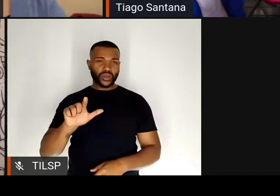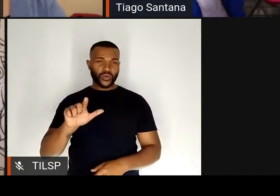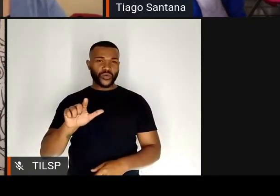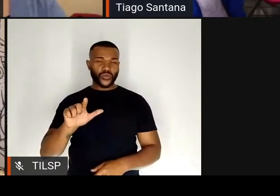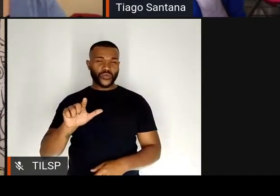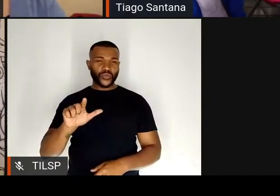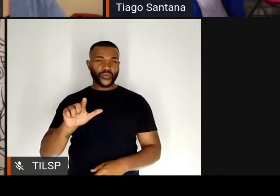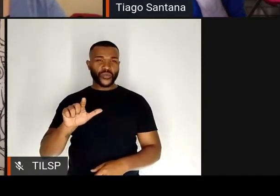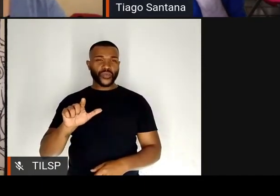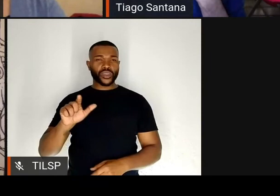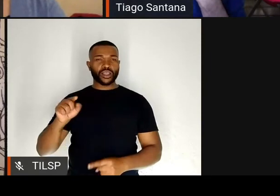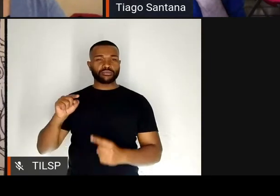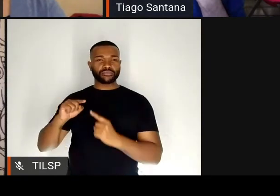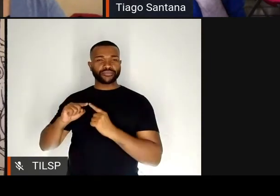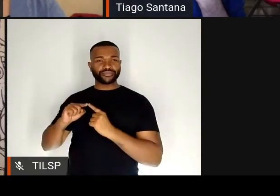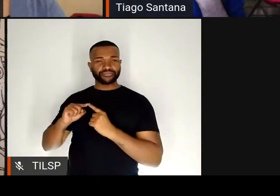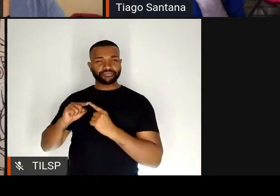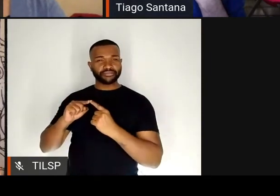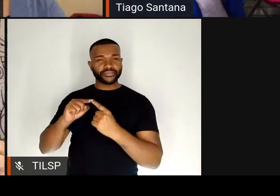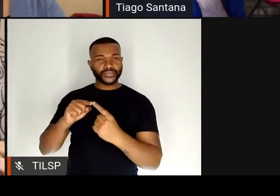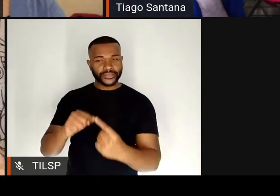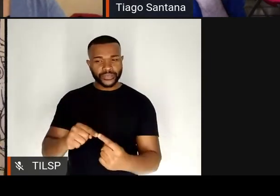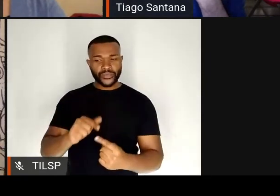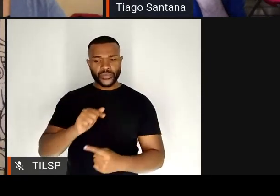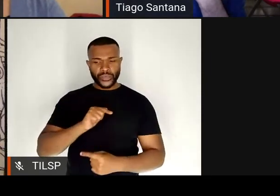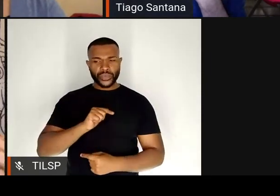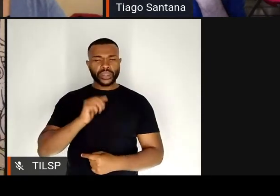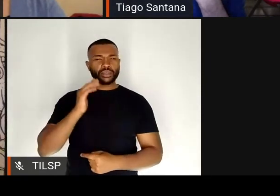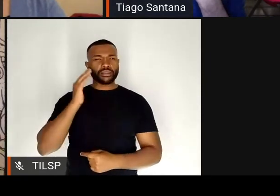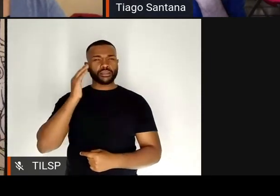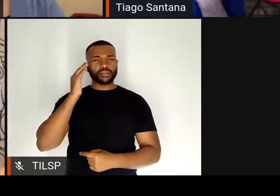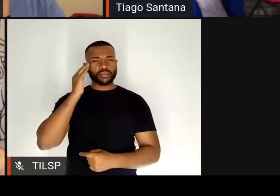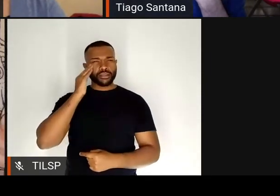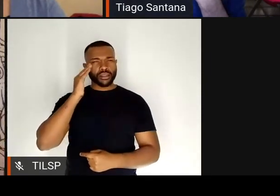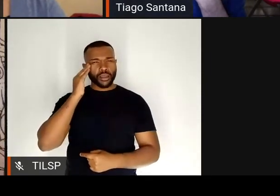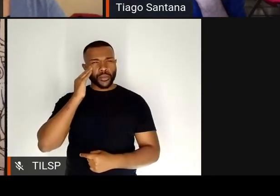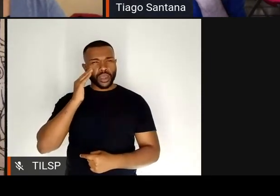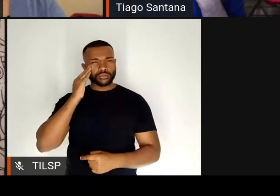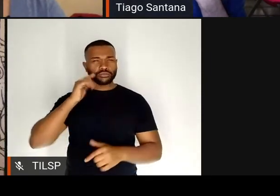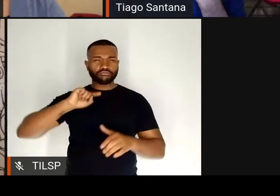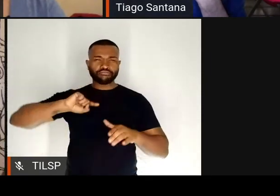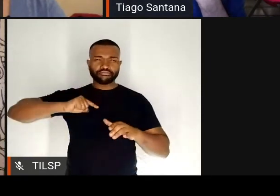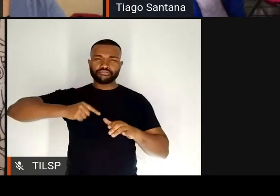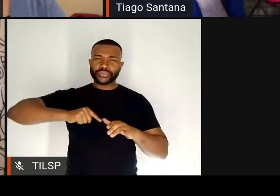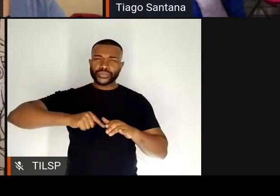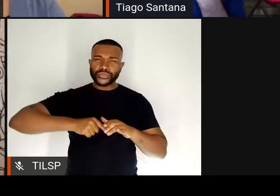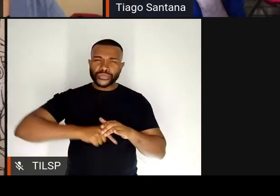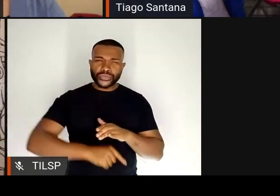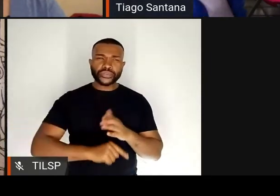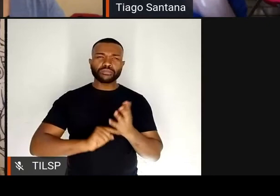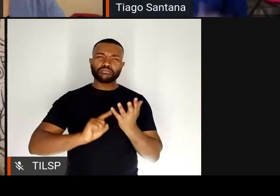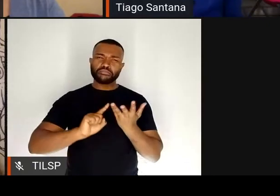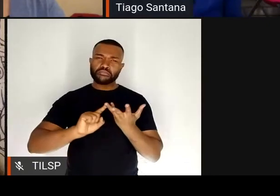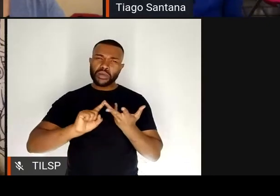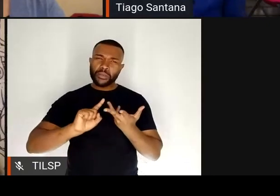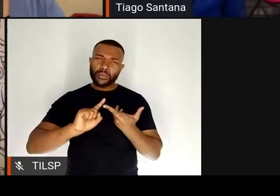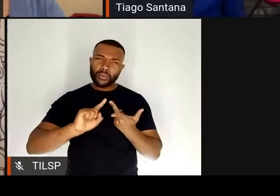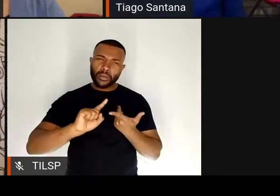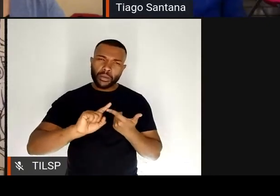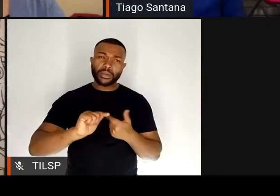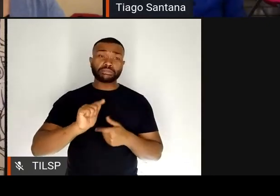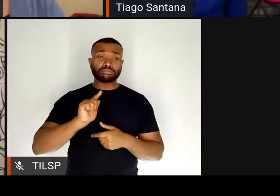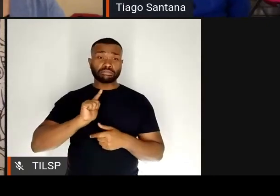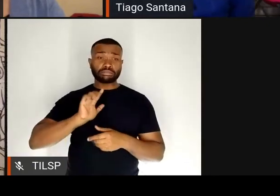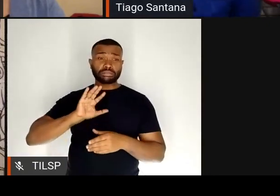de ter um entendimento bem aprofundado de todos os agentes que constituem essa realidade